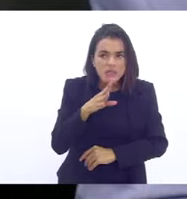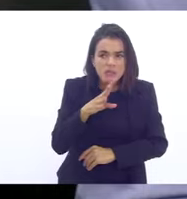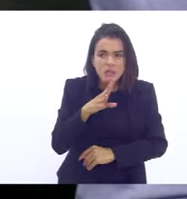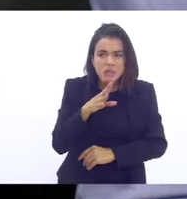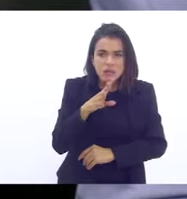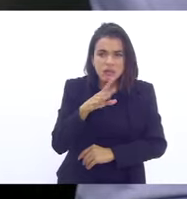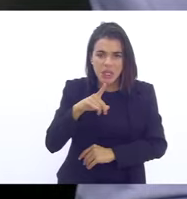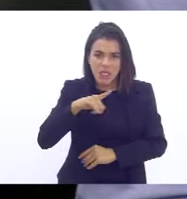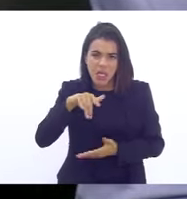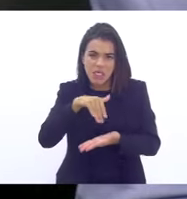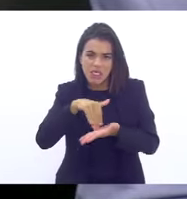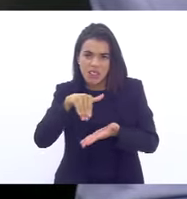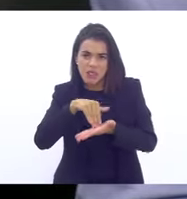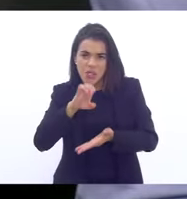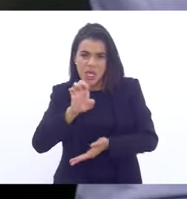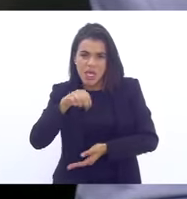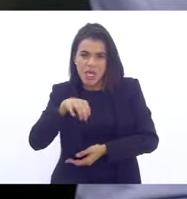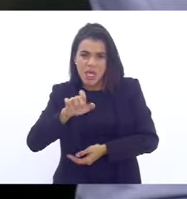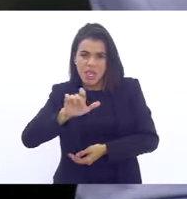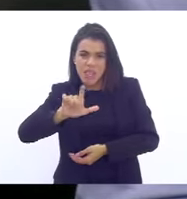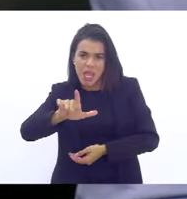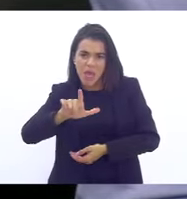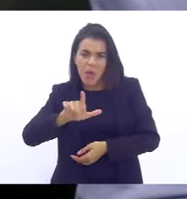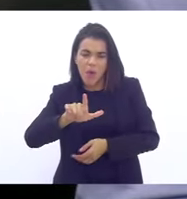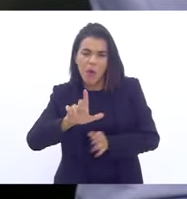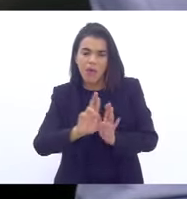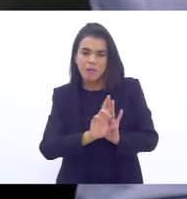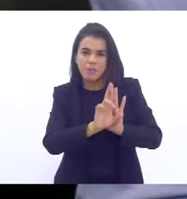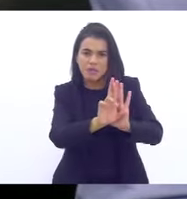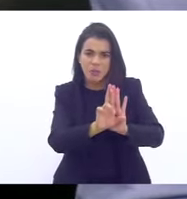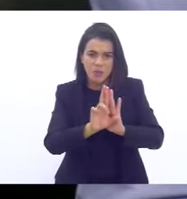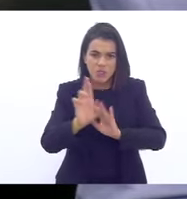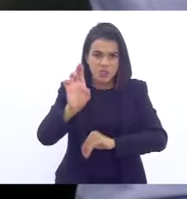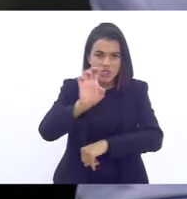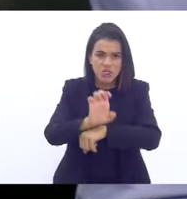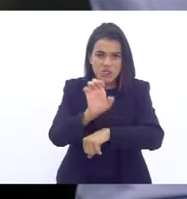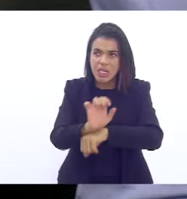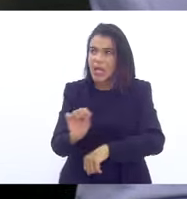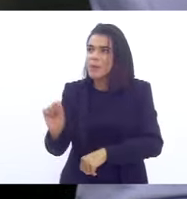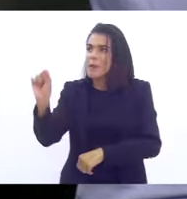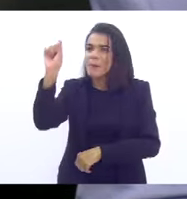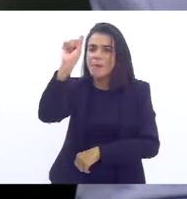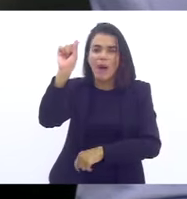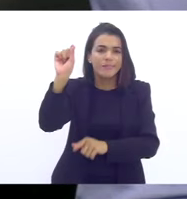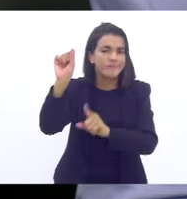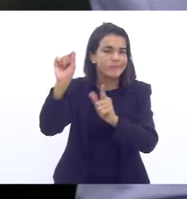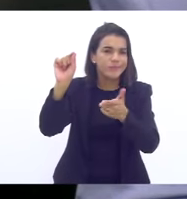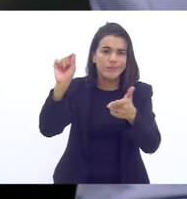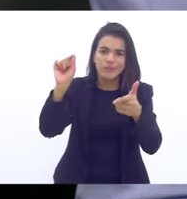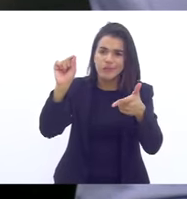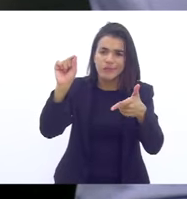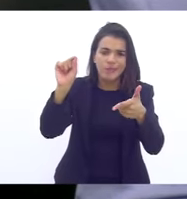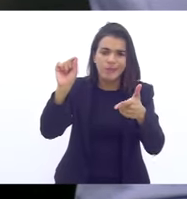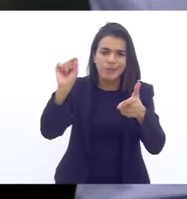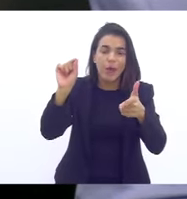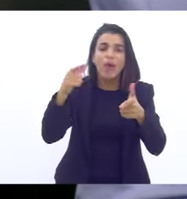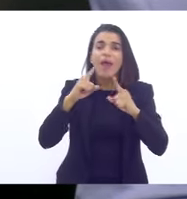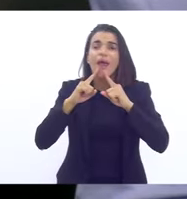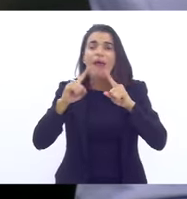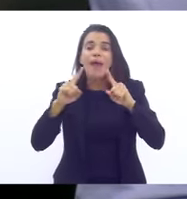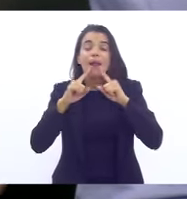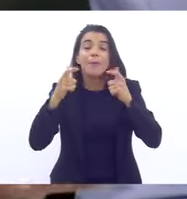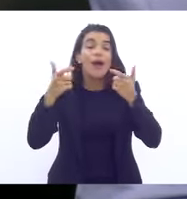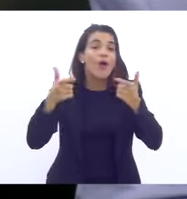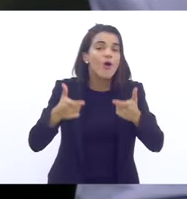Tem algum escritório da ANEEL, escritório de representação, em algum estado da federação? Não. Quando quer reclamar, a gente